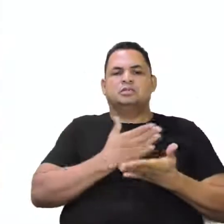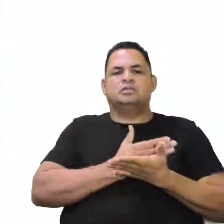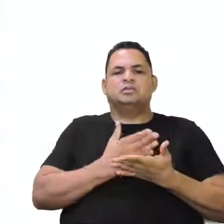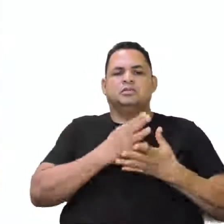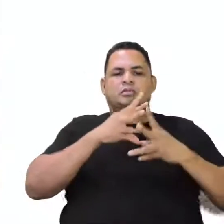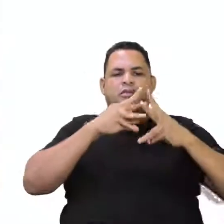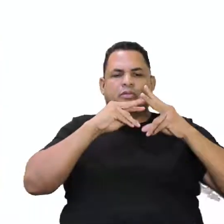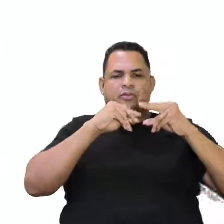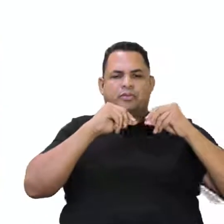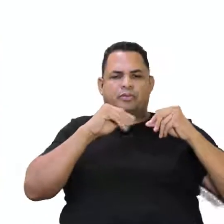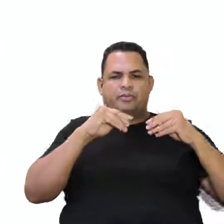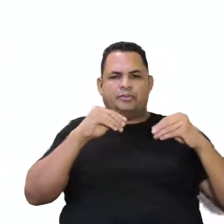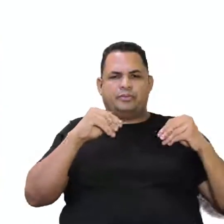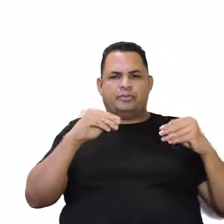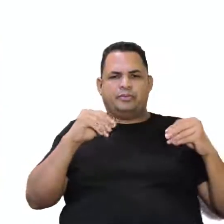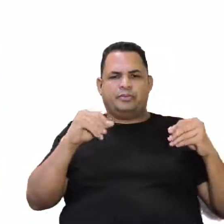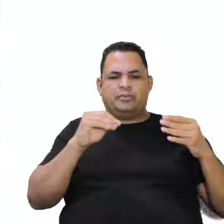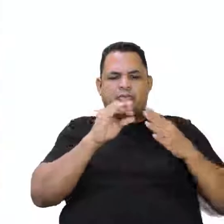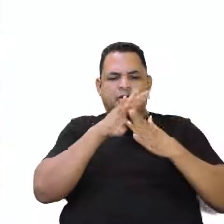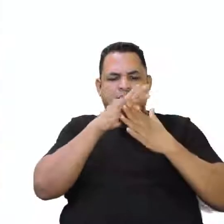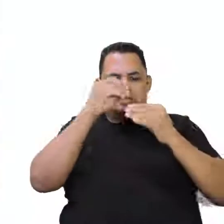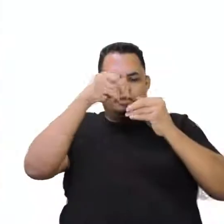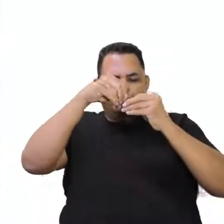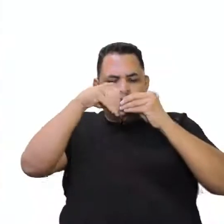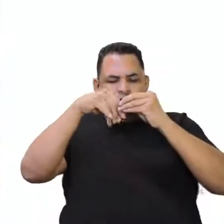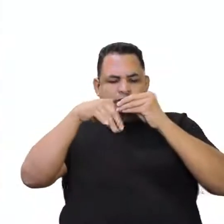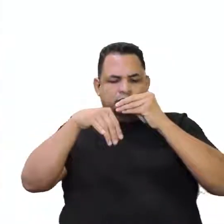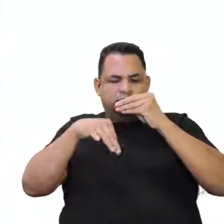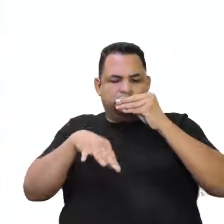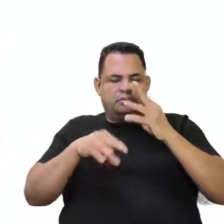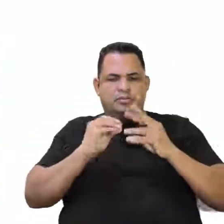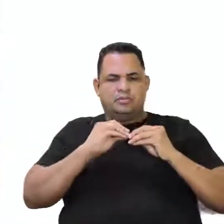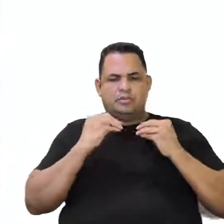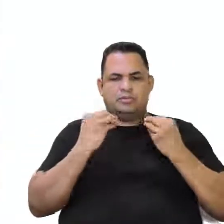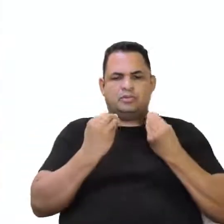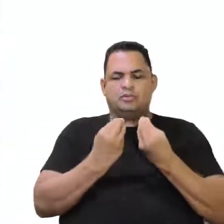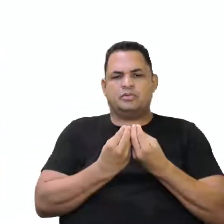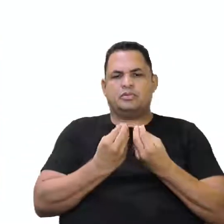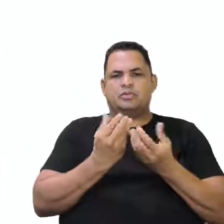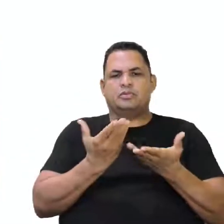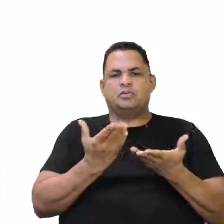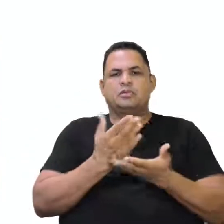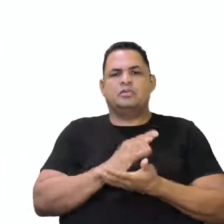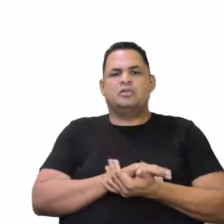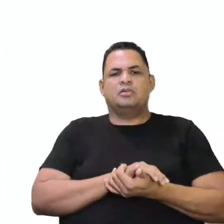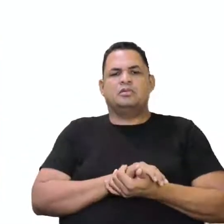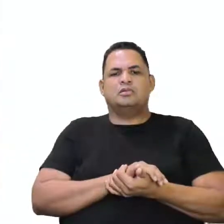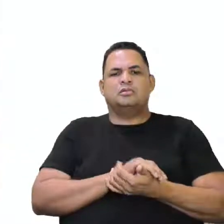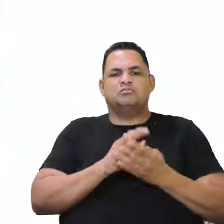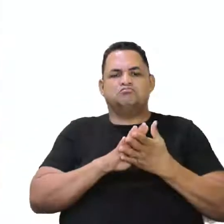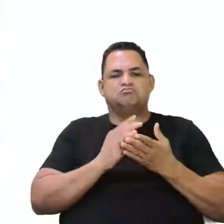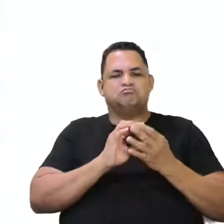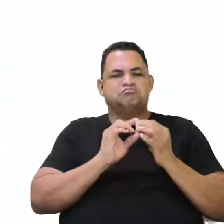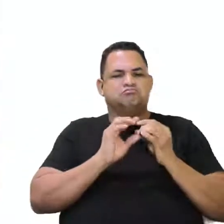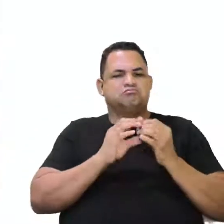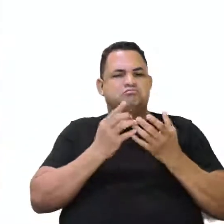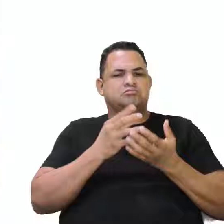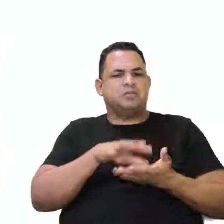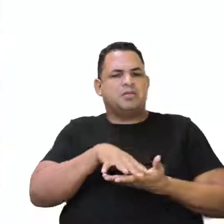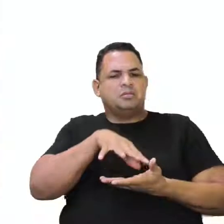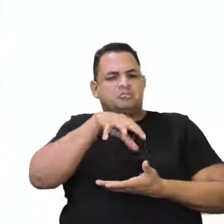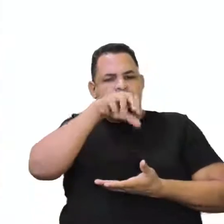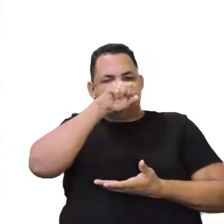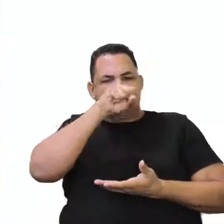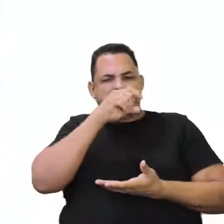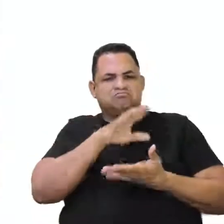começa a se decompor ali, ele vai liberar também uma substância que é sentida por quilômetros, né? Vai